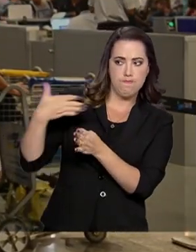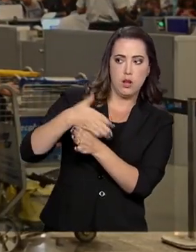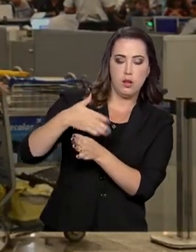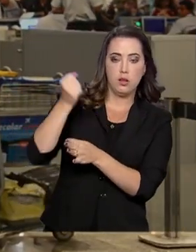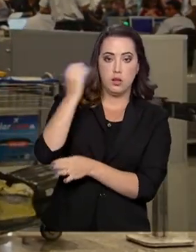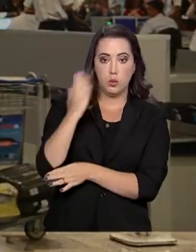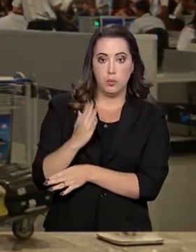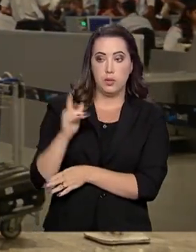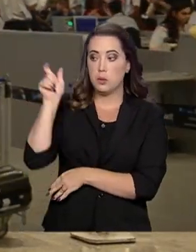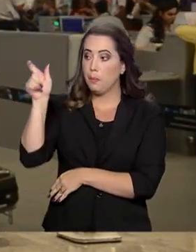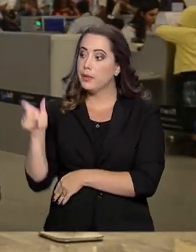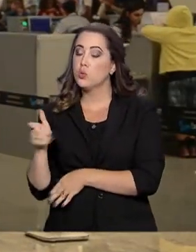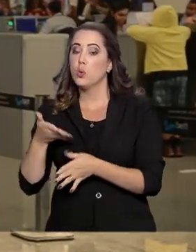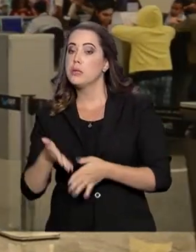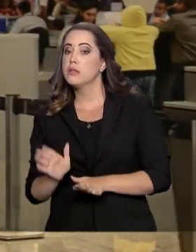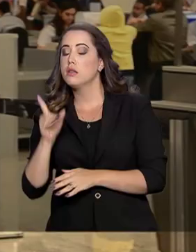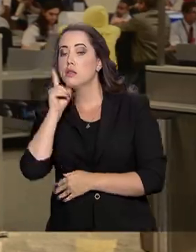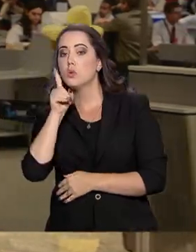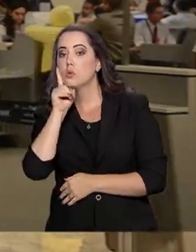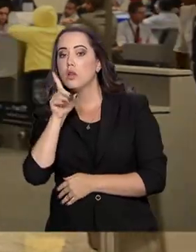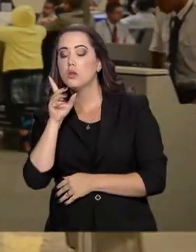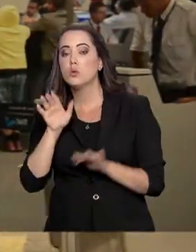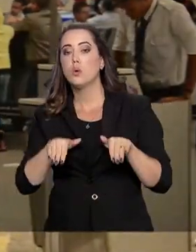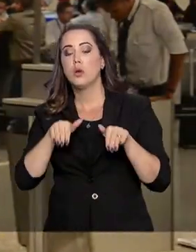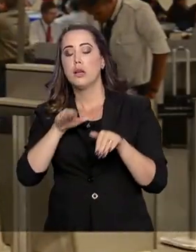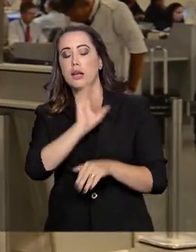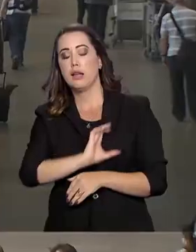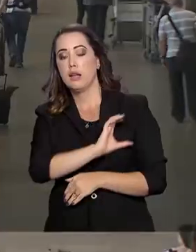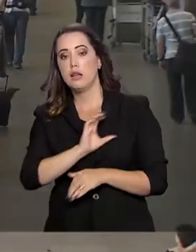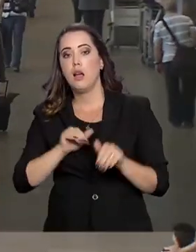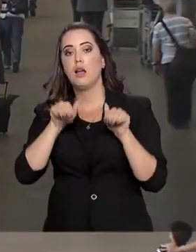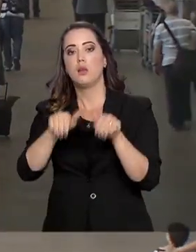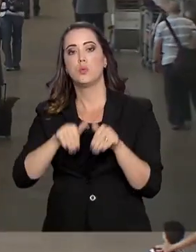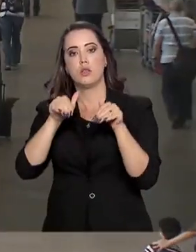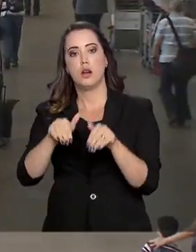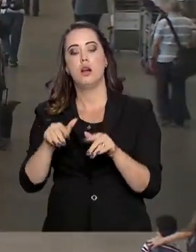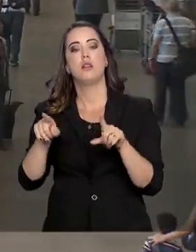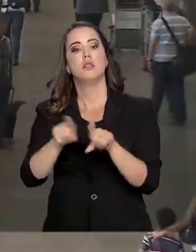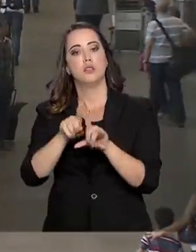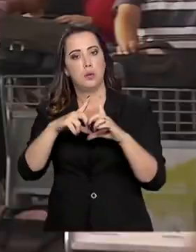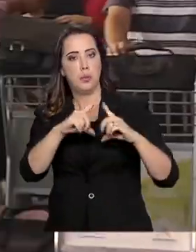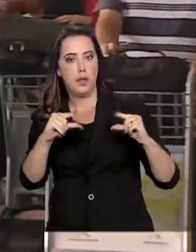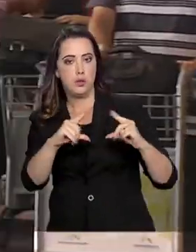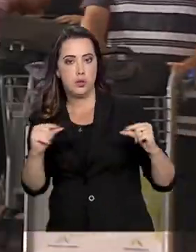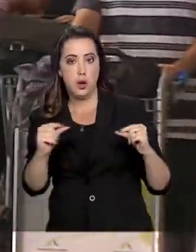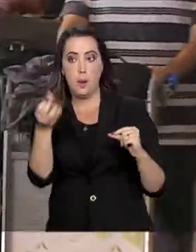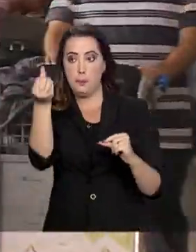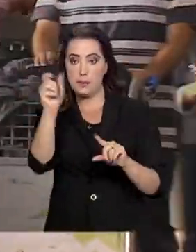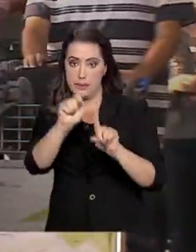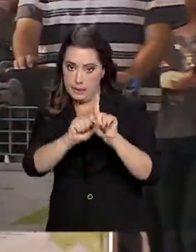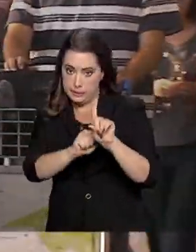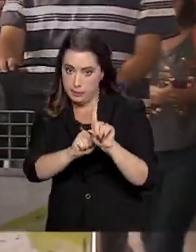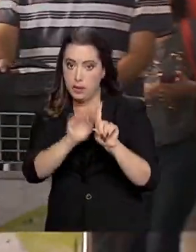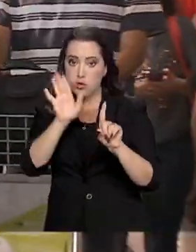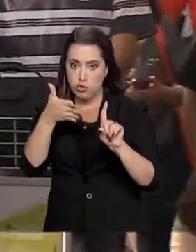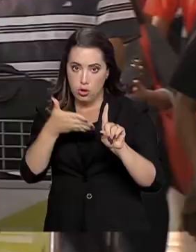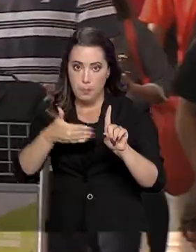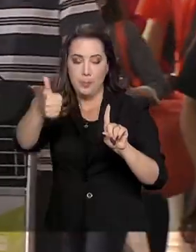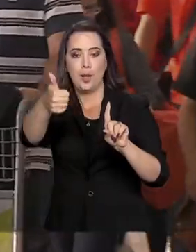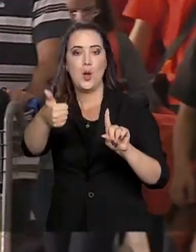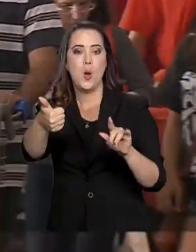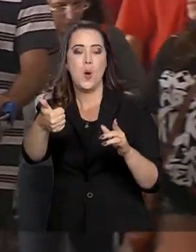cidadãos dos Estados Unidos, Canadá, Austrália e Japão. Os primeiros seis meses da medida já apresentaram